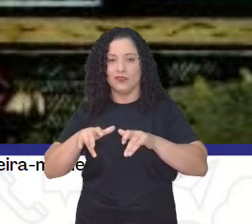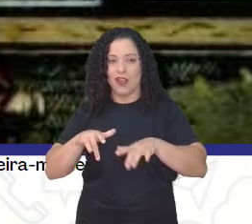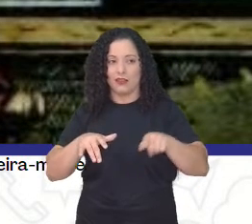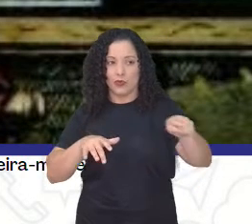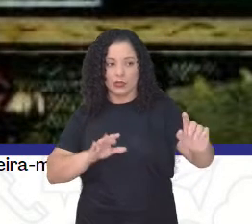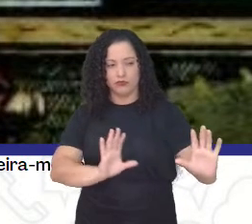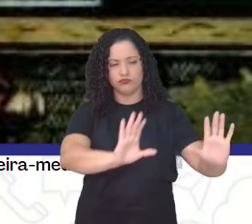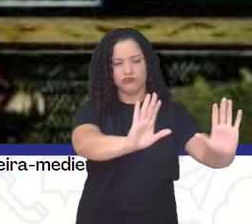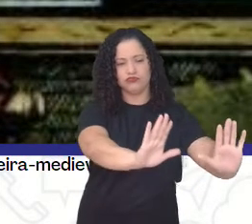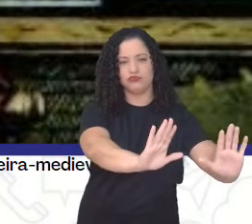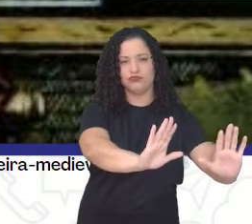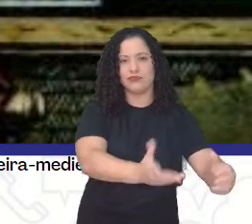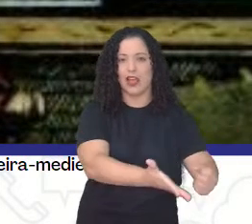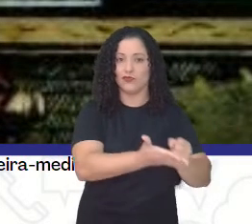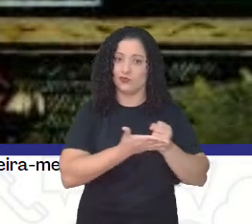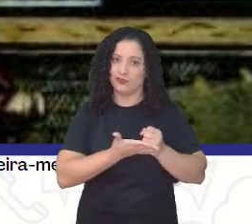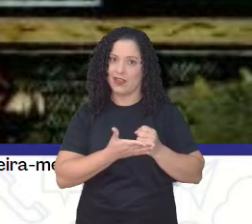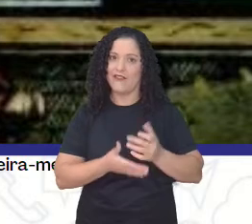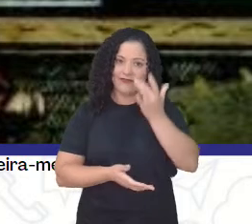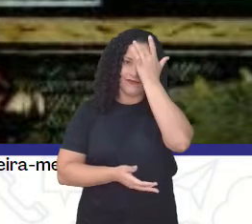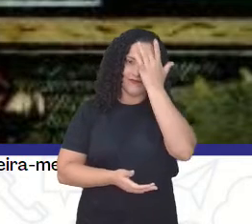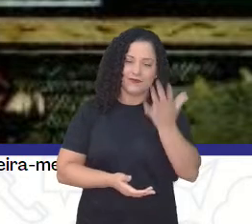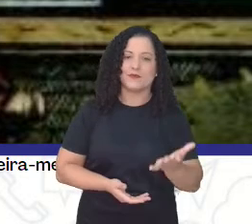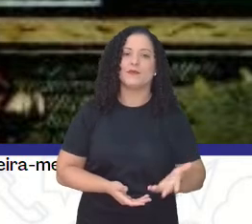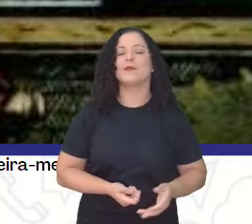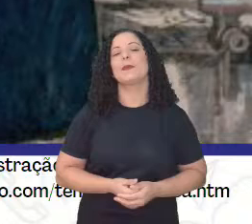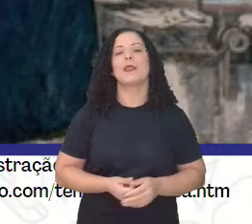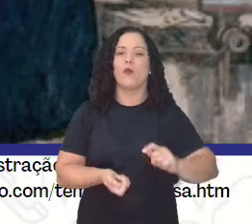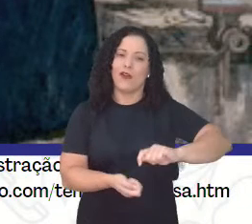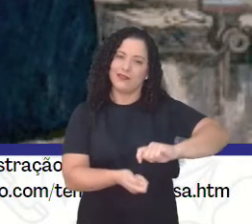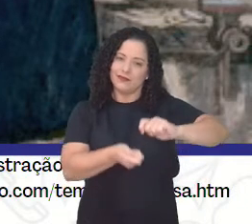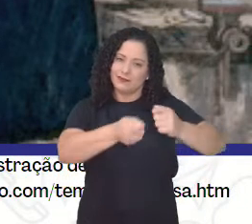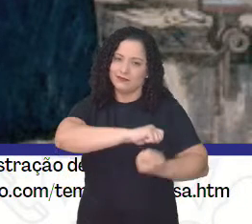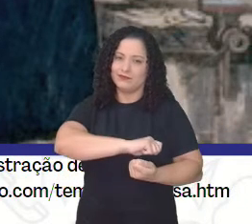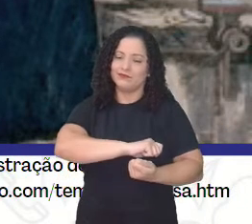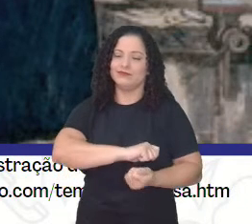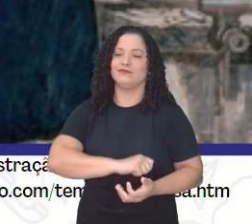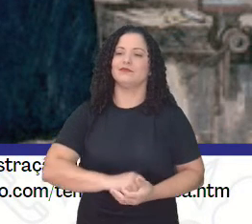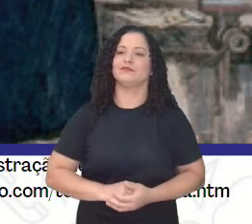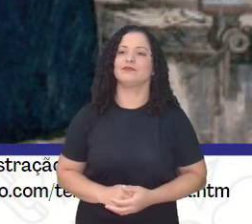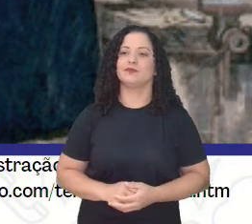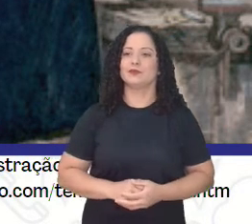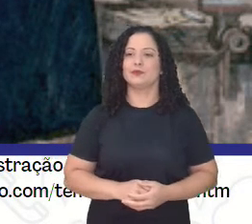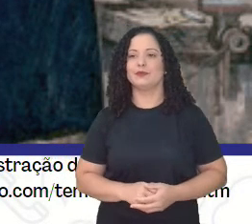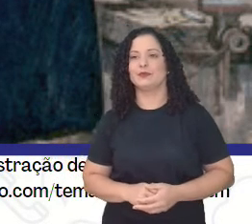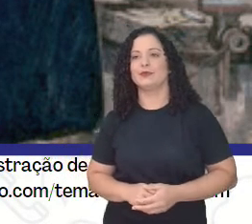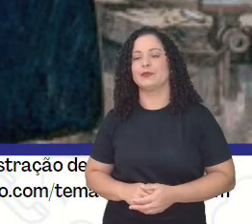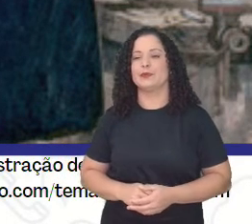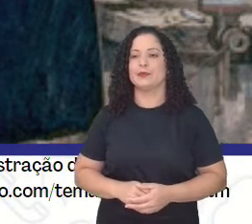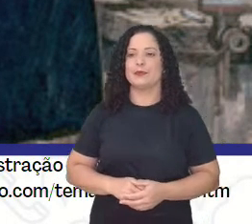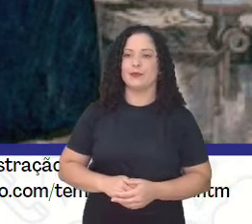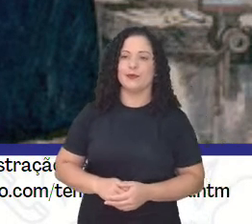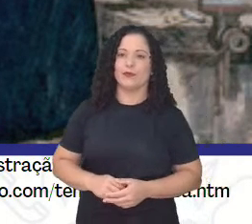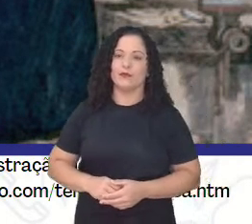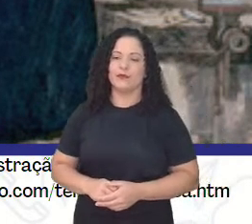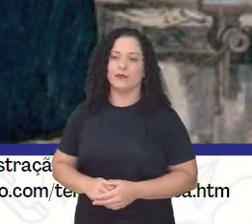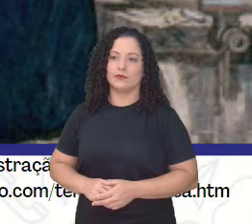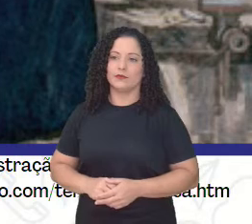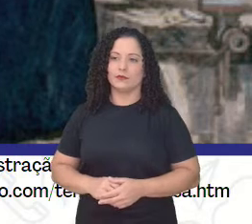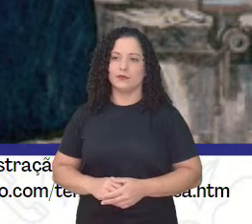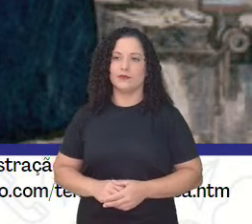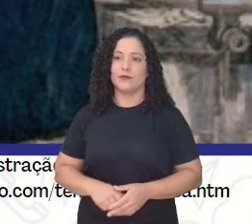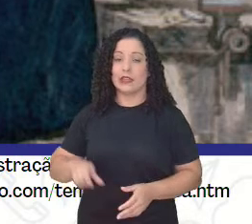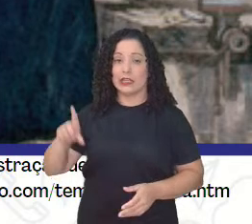ali ajuda. Isso aí a gente tem um exemplo, né, de um suporte desse, né? Aí aqui, ó, a gente tem